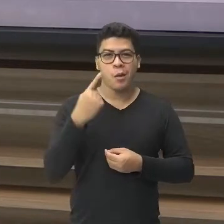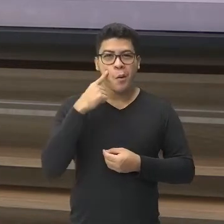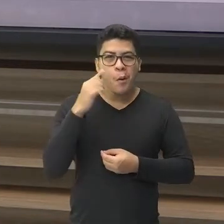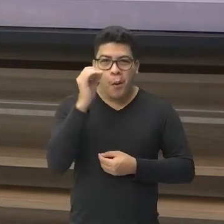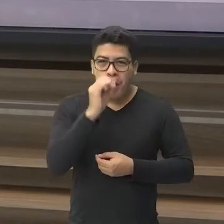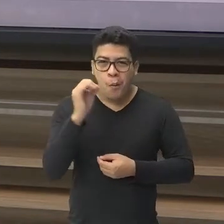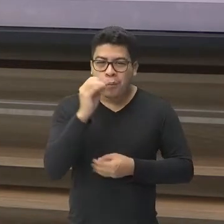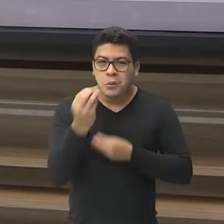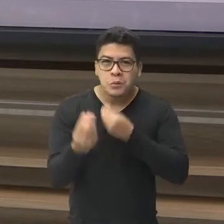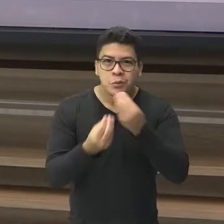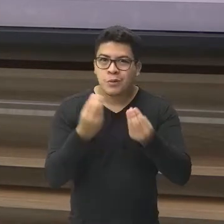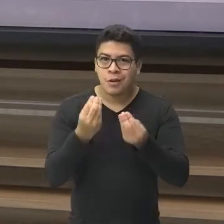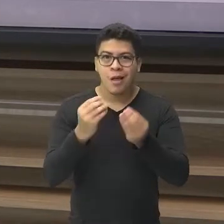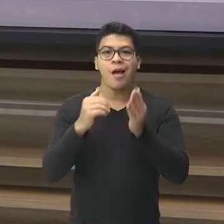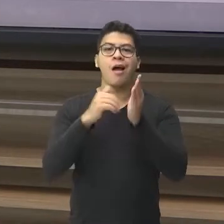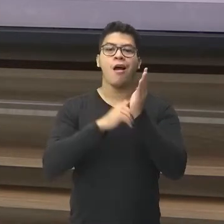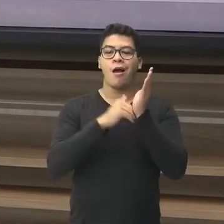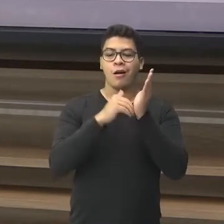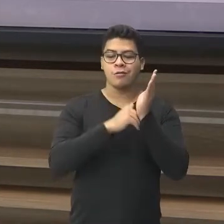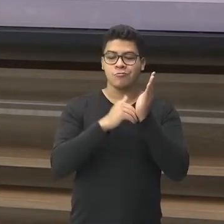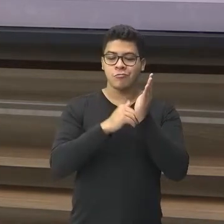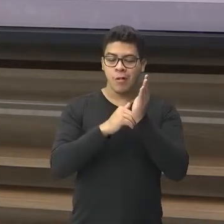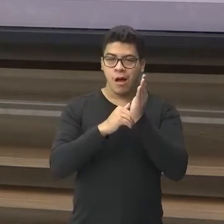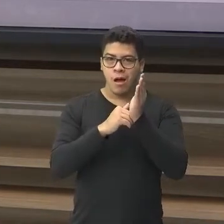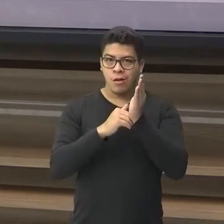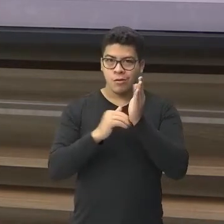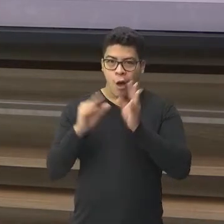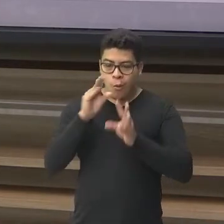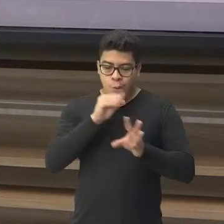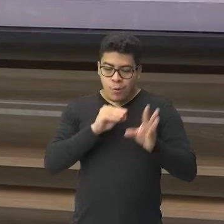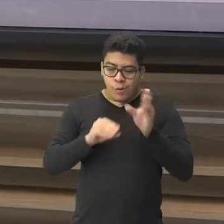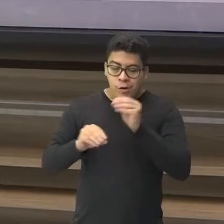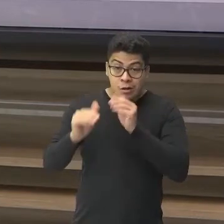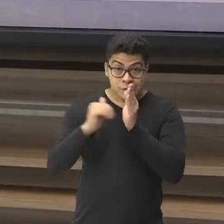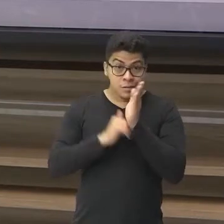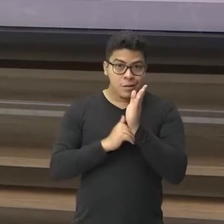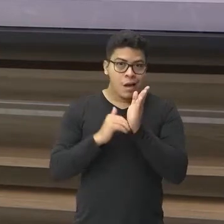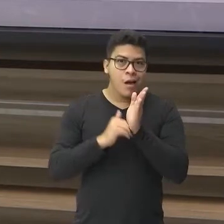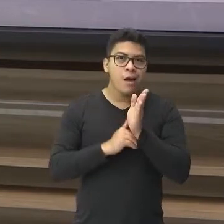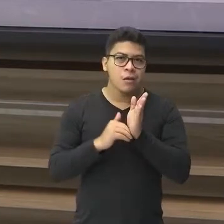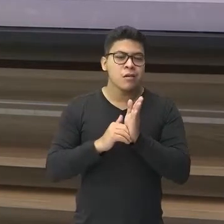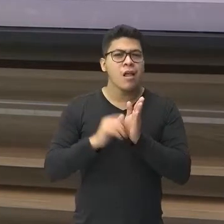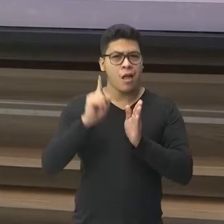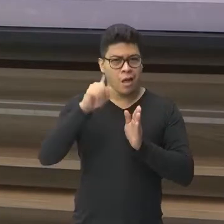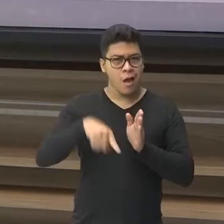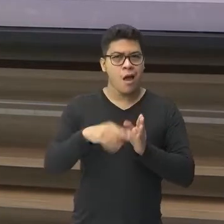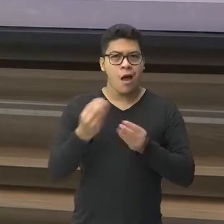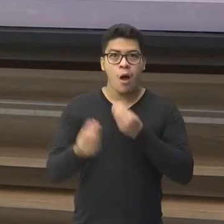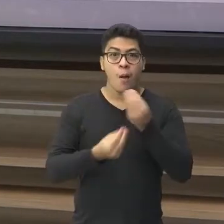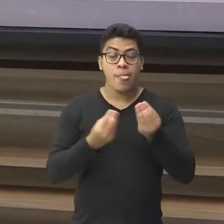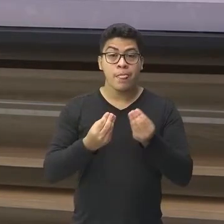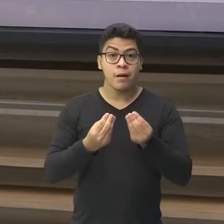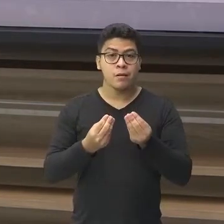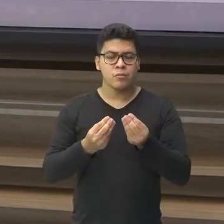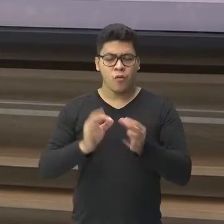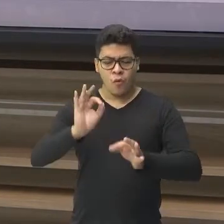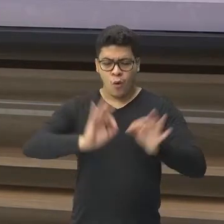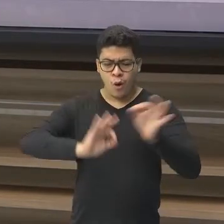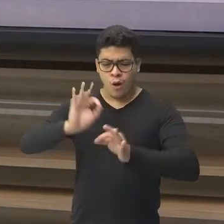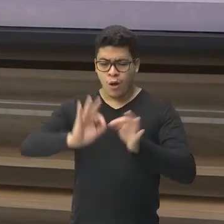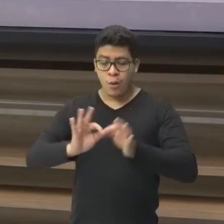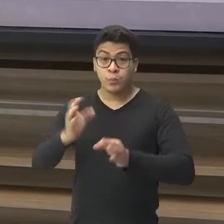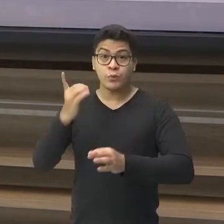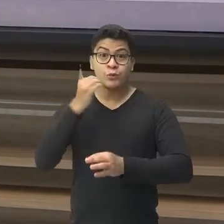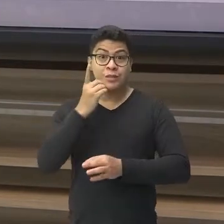código para se referir ao ataque, que na verdade foi programado para o dia 5, mas como houve